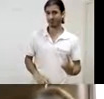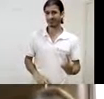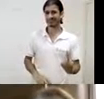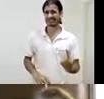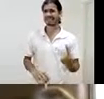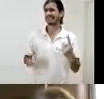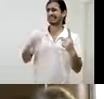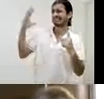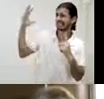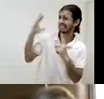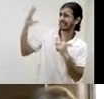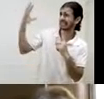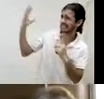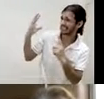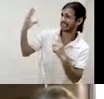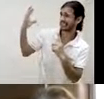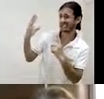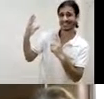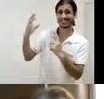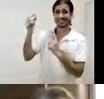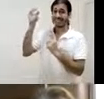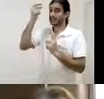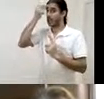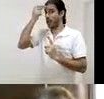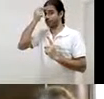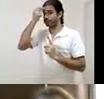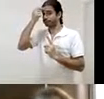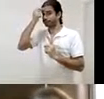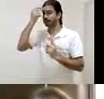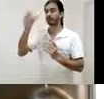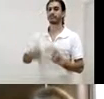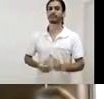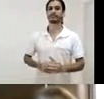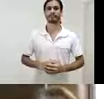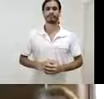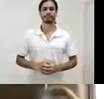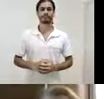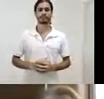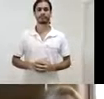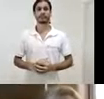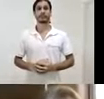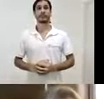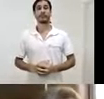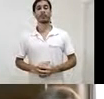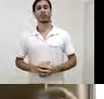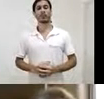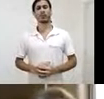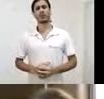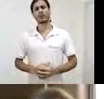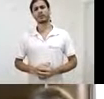aqui, a ação humana, é subjugada pela finalidade da execução, assim como outros,